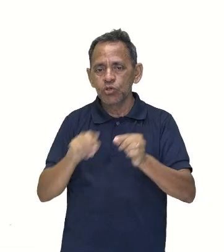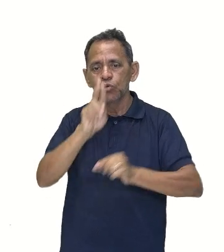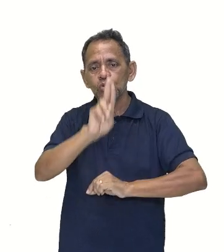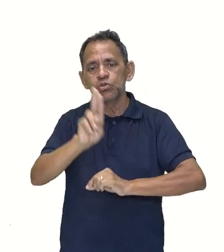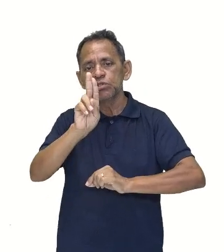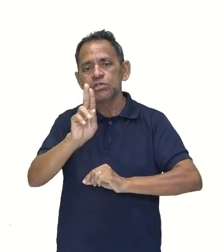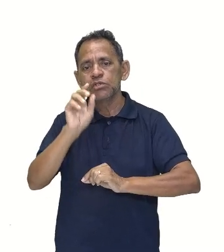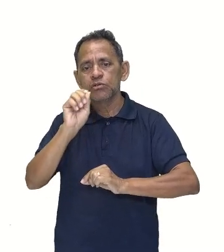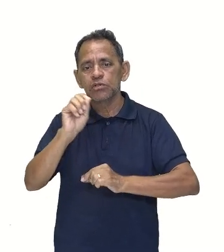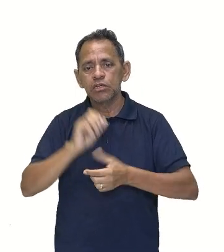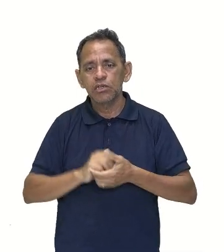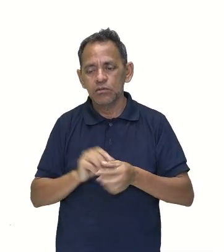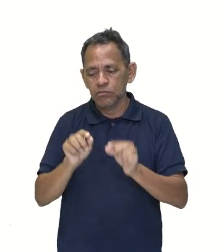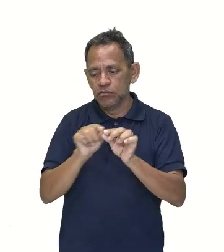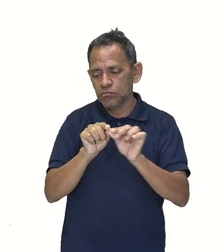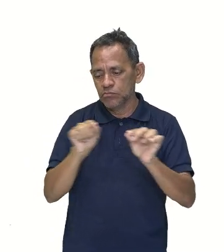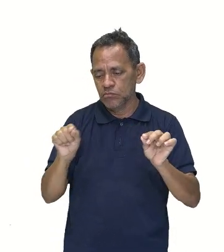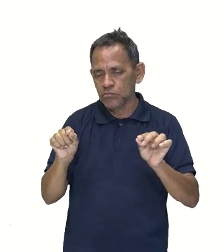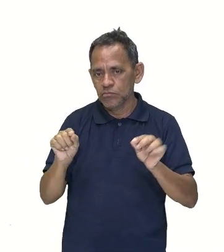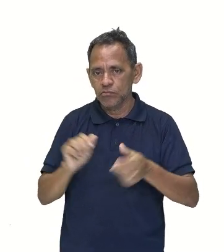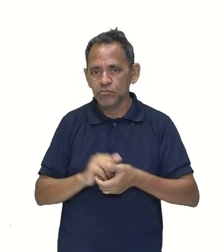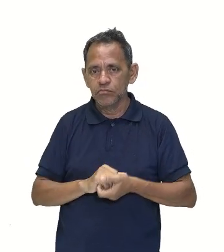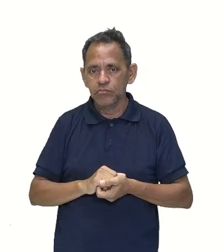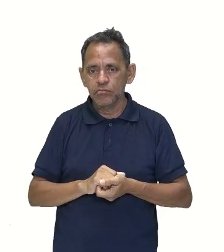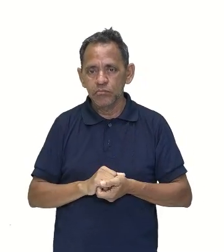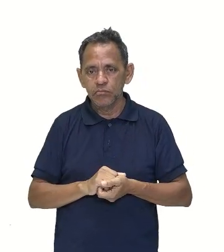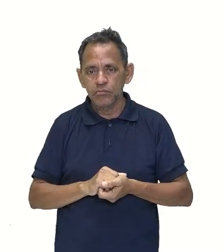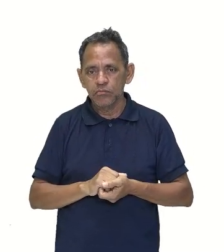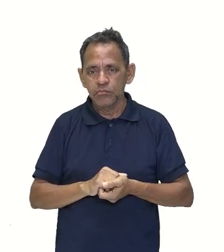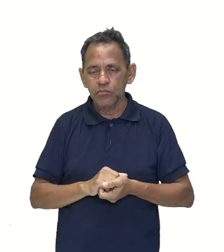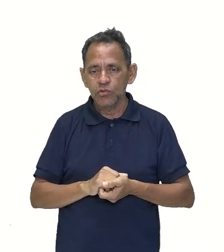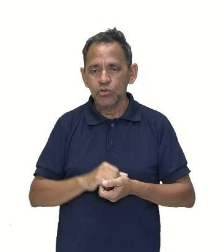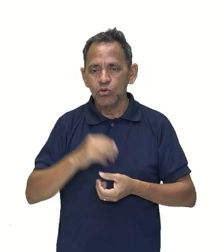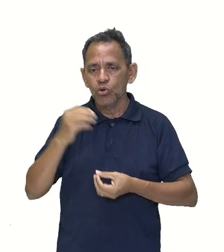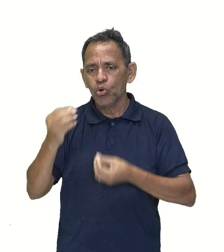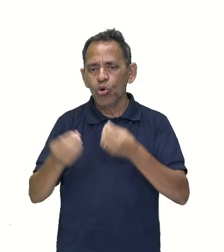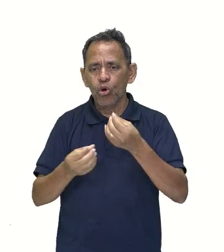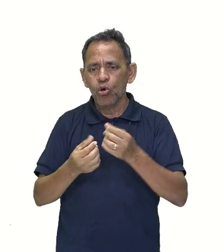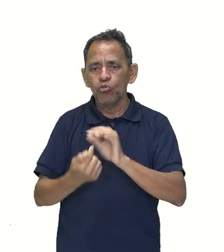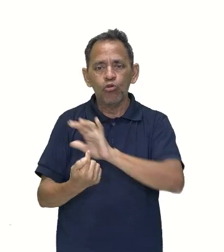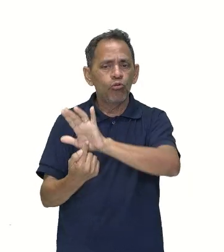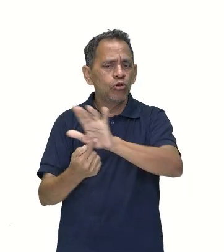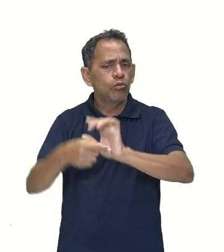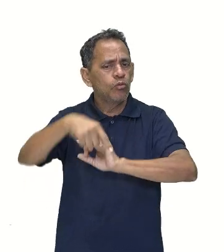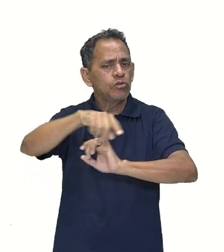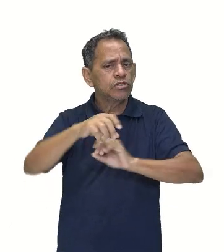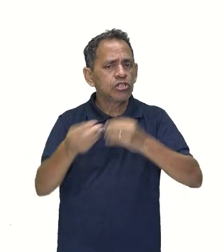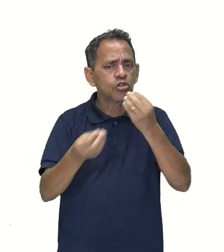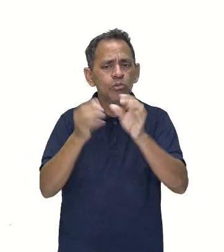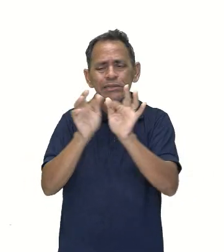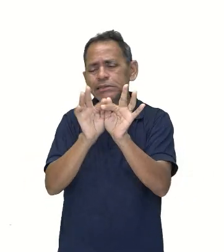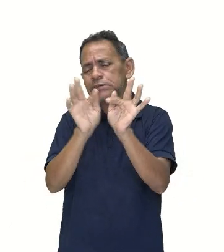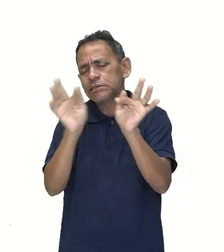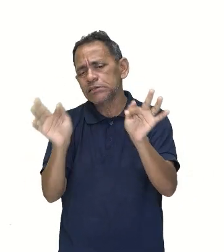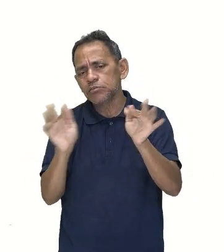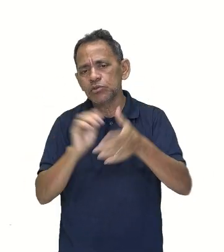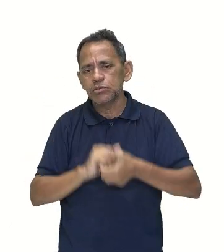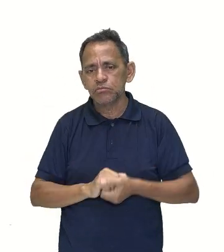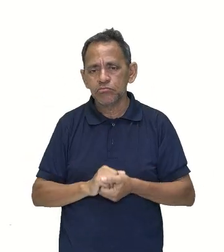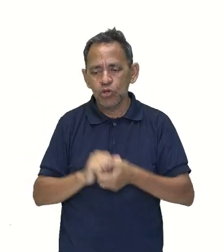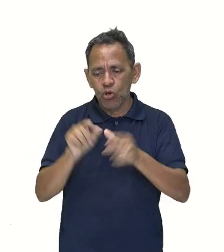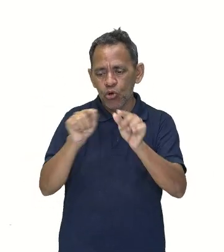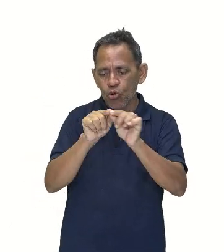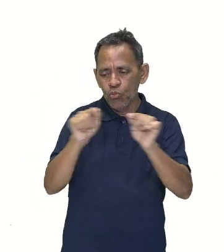utilizando o comprimento, tá bom? Como é que a gente faz isso, professor? Bem simples. Comprimento